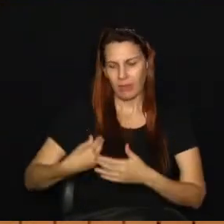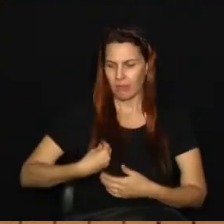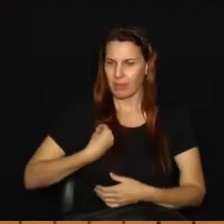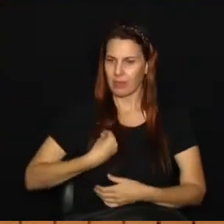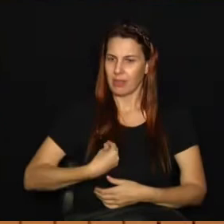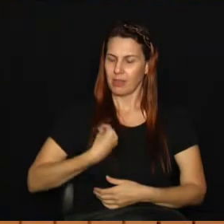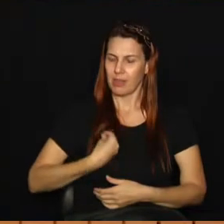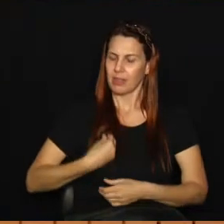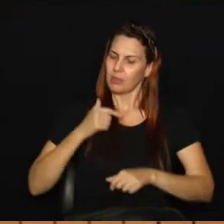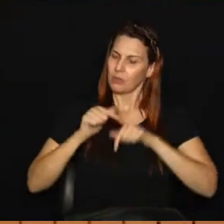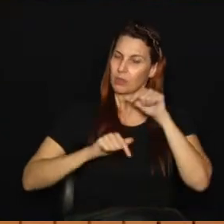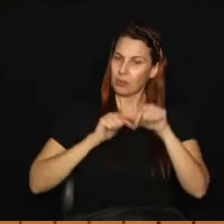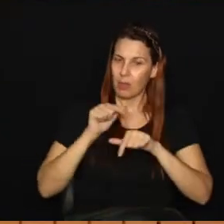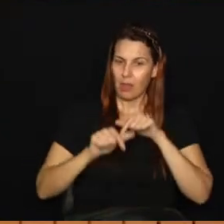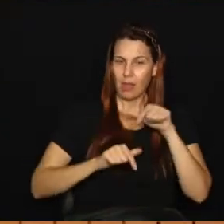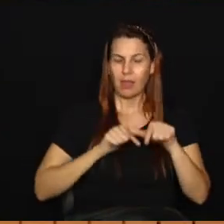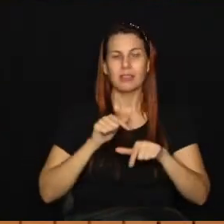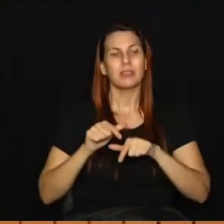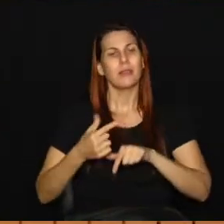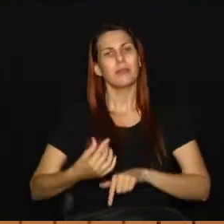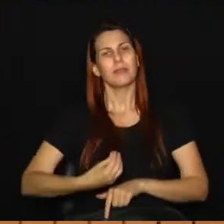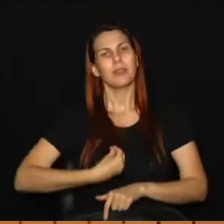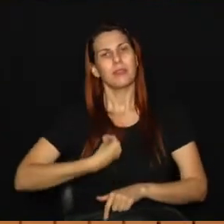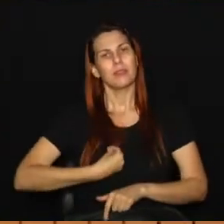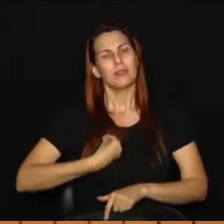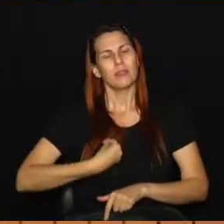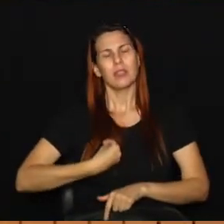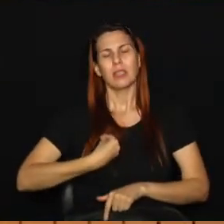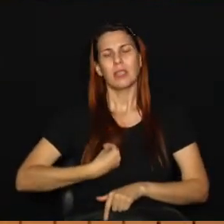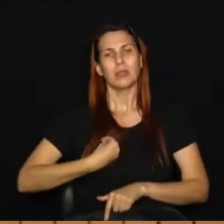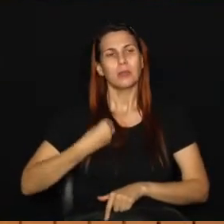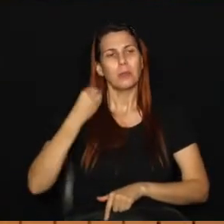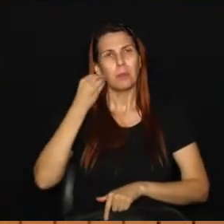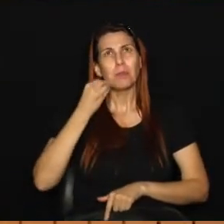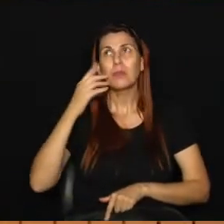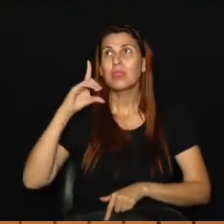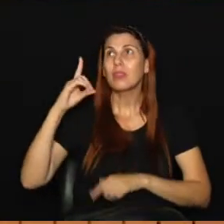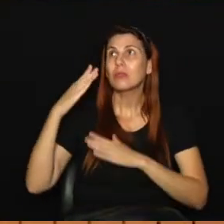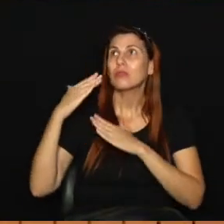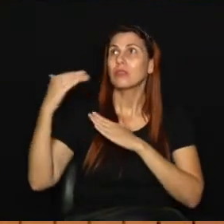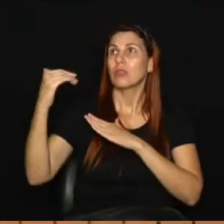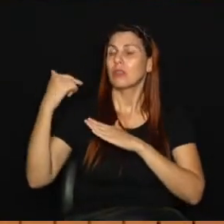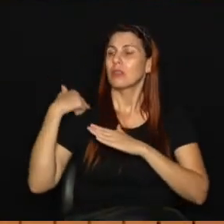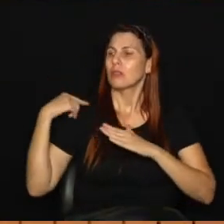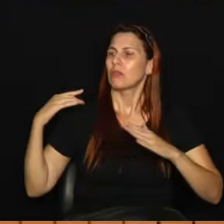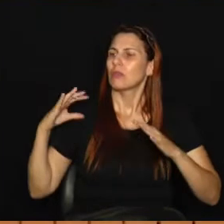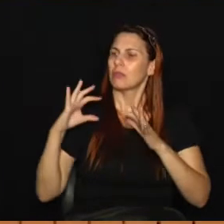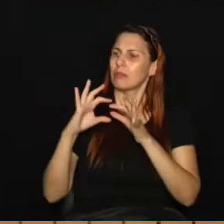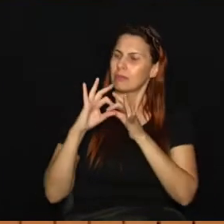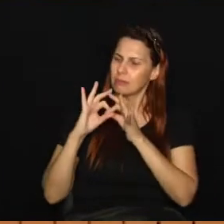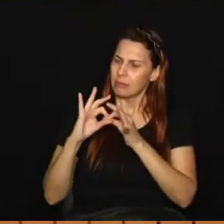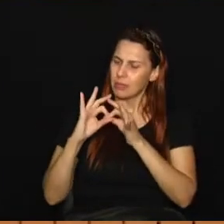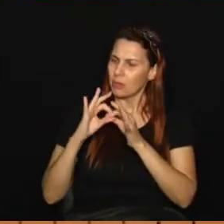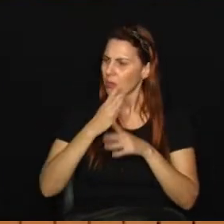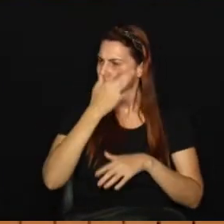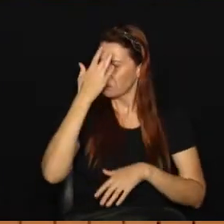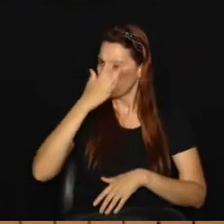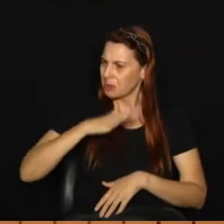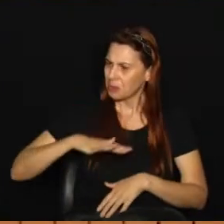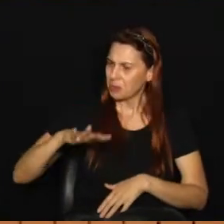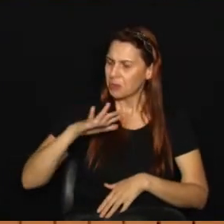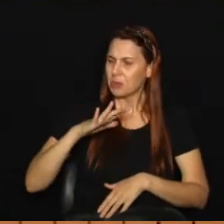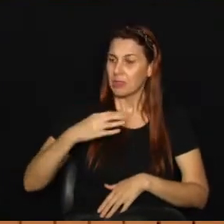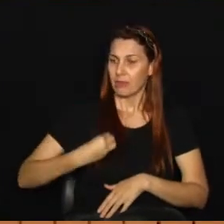nosso ministério, vivendo o nosso chamado, na comunhão com o clero, na vida de paróquia, na vida